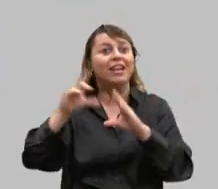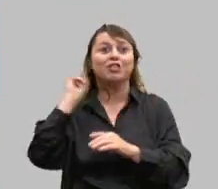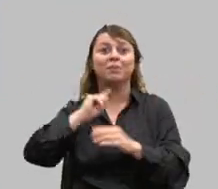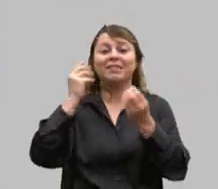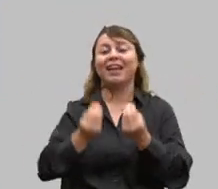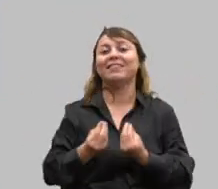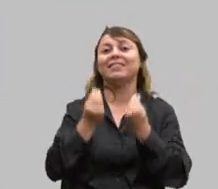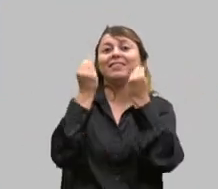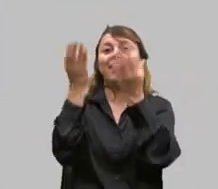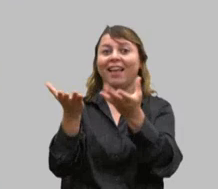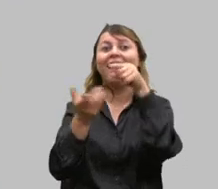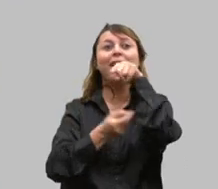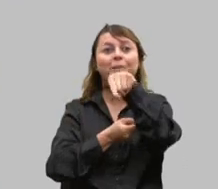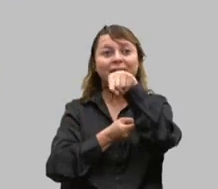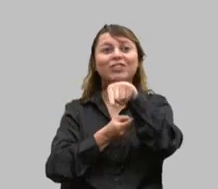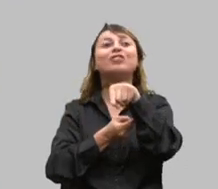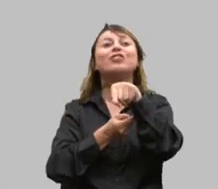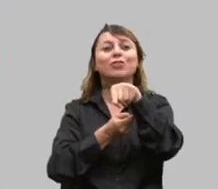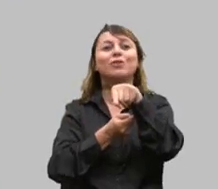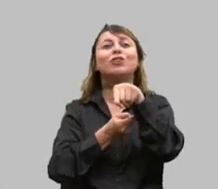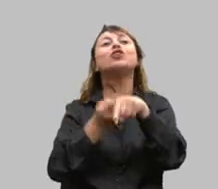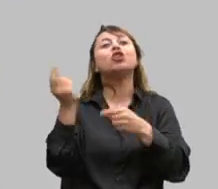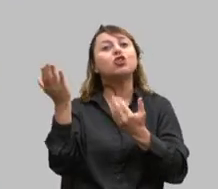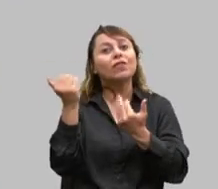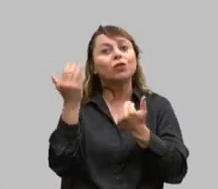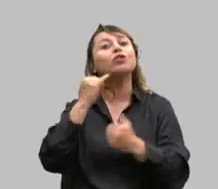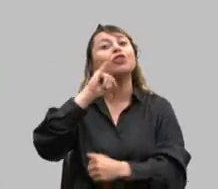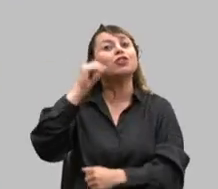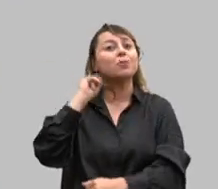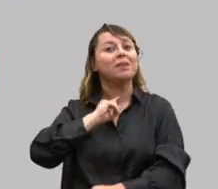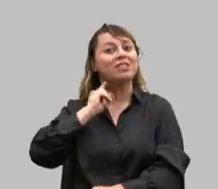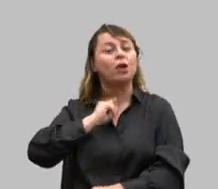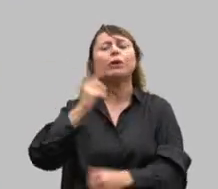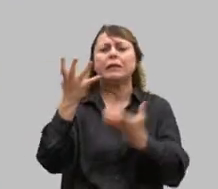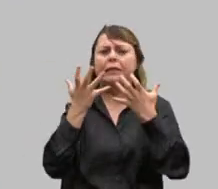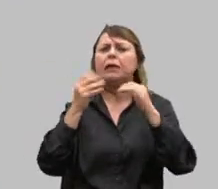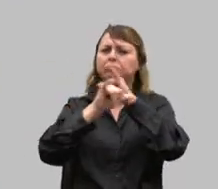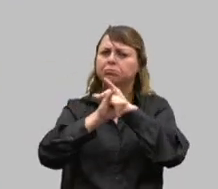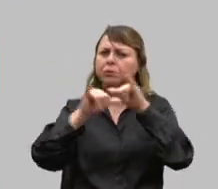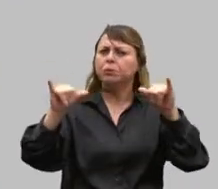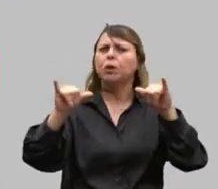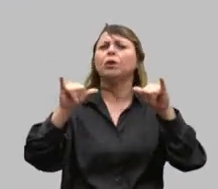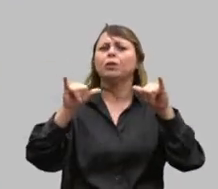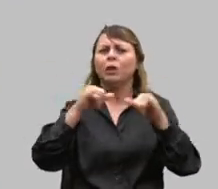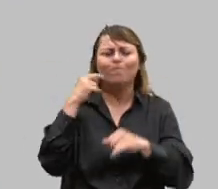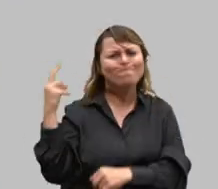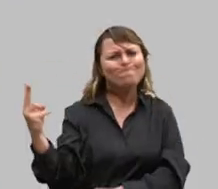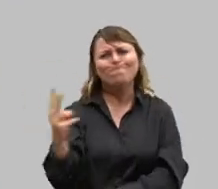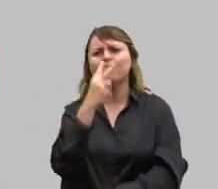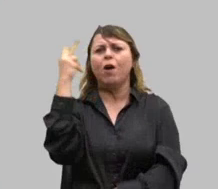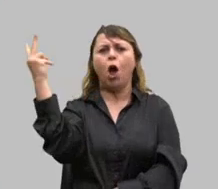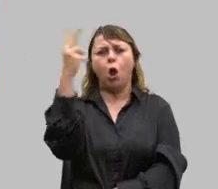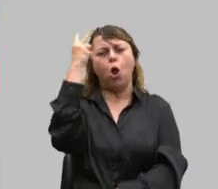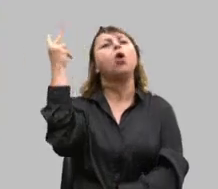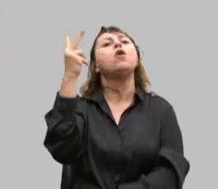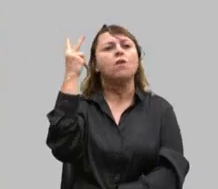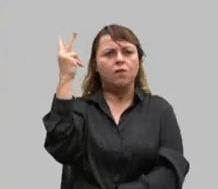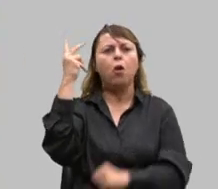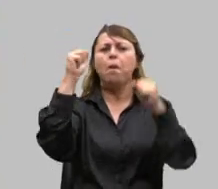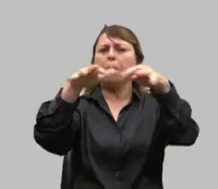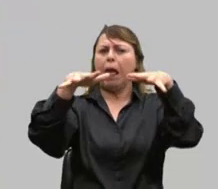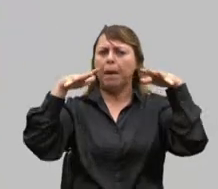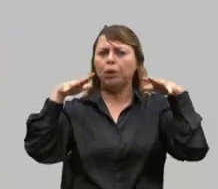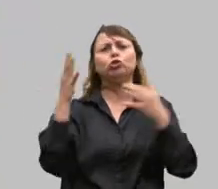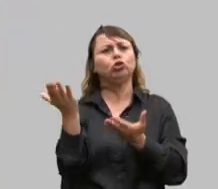para juventude de Minas Gerais gente e eu queria dizer para todos vocês que o grande valor do Parlamento jovem tá na pluralidade